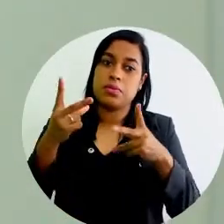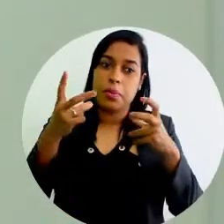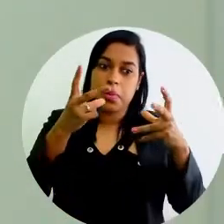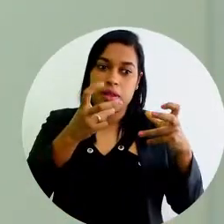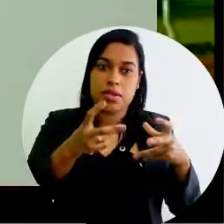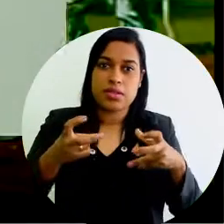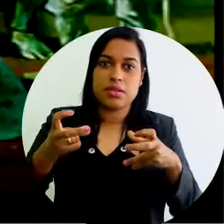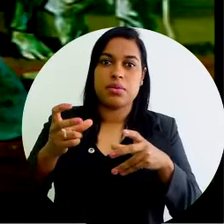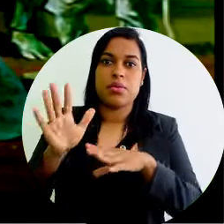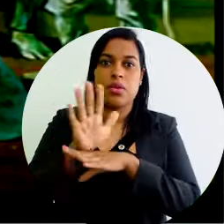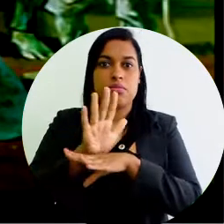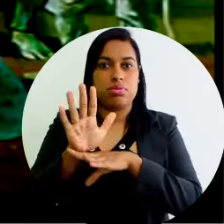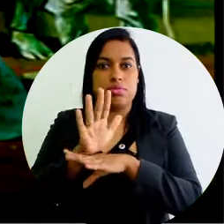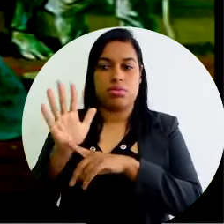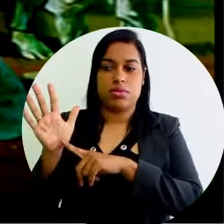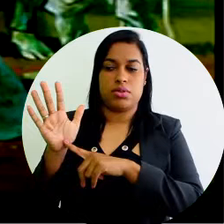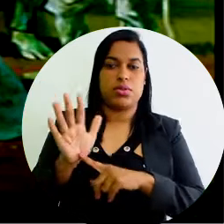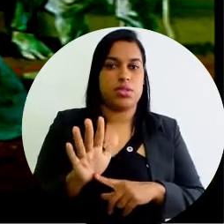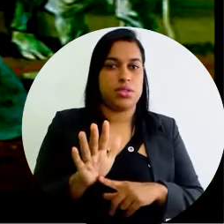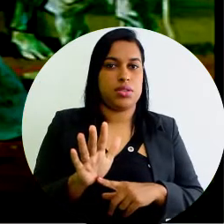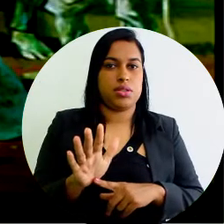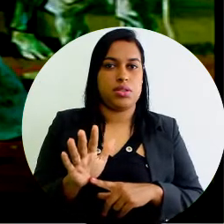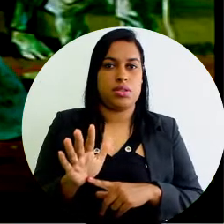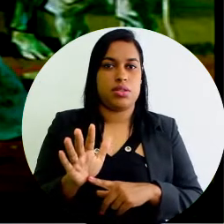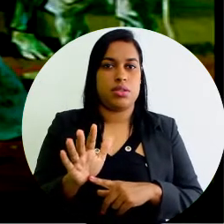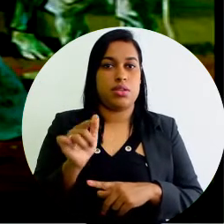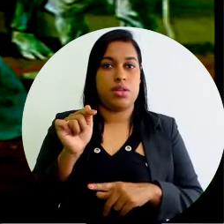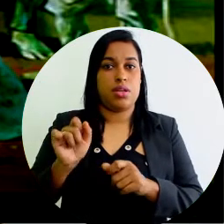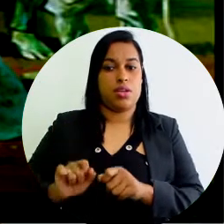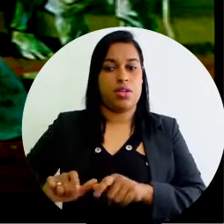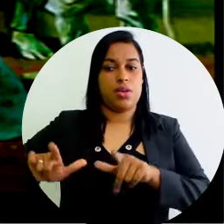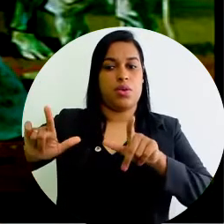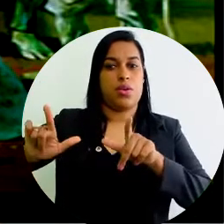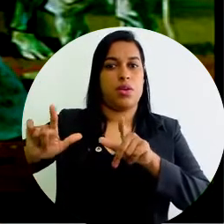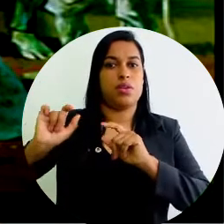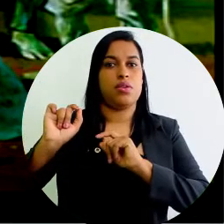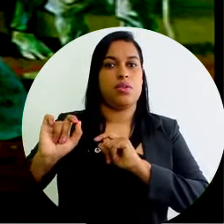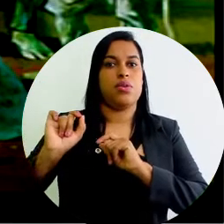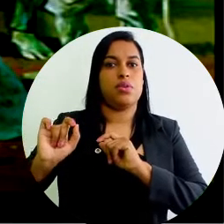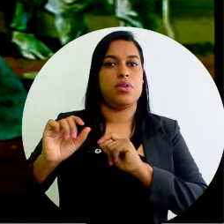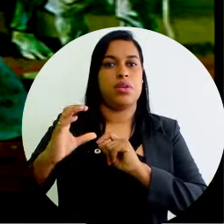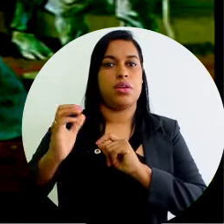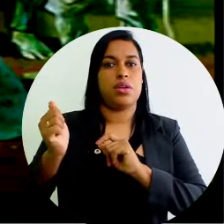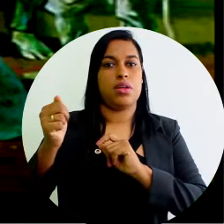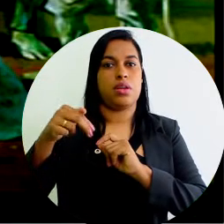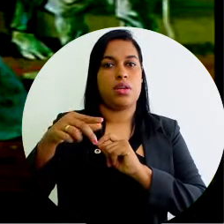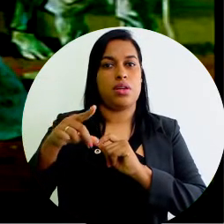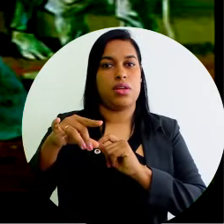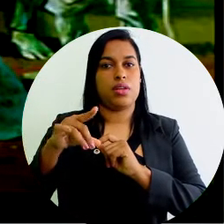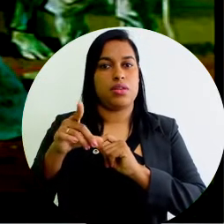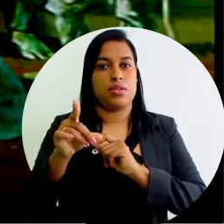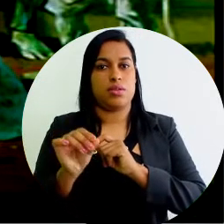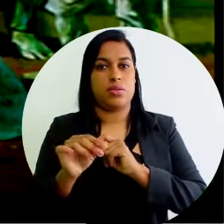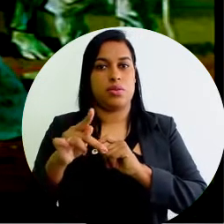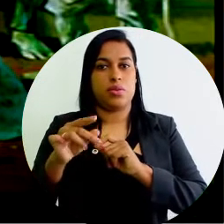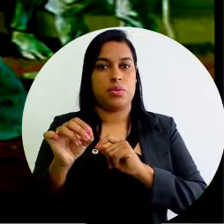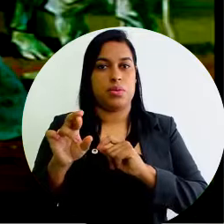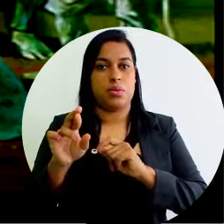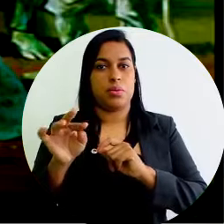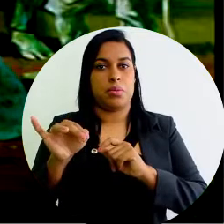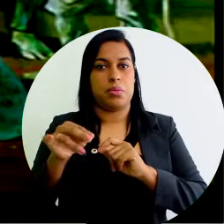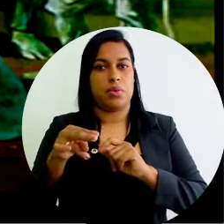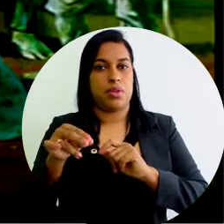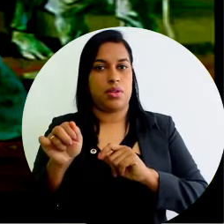podem observar na imagem que está aparecendo, este quadro é um quadro de Cândido Portinari, um